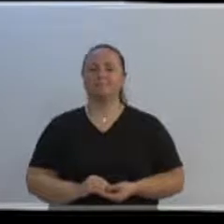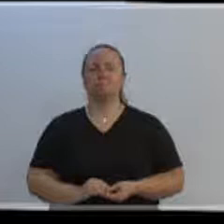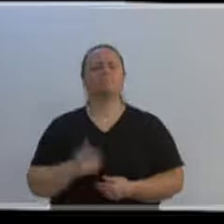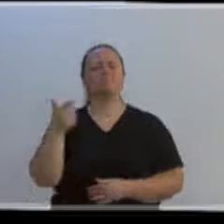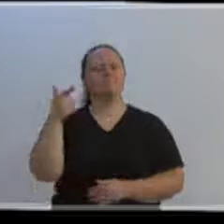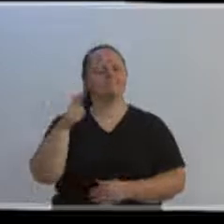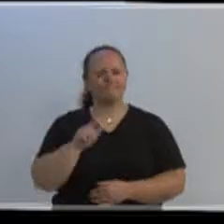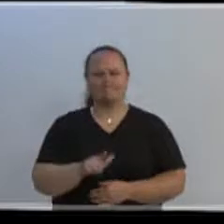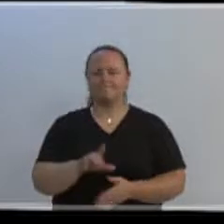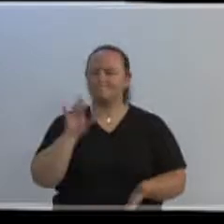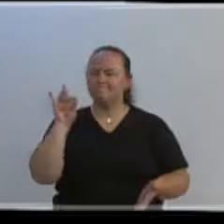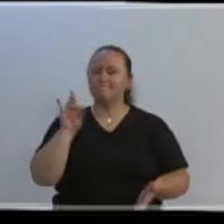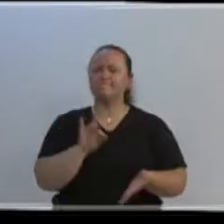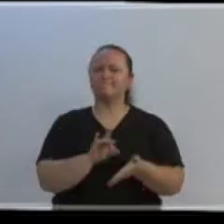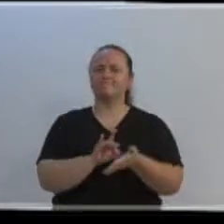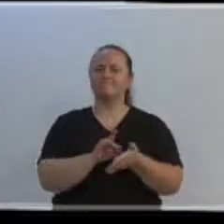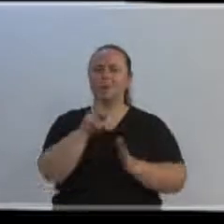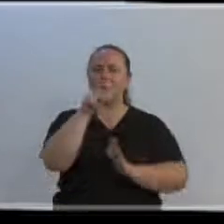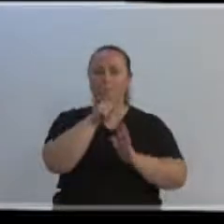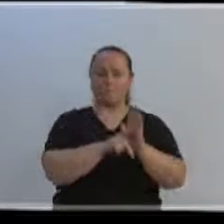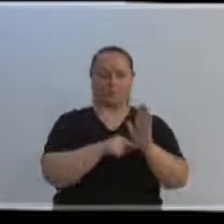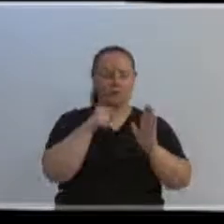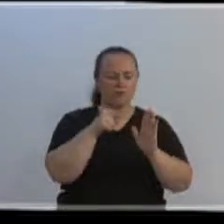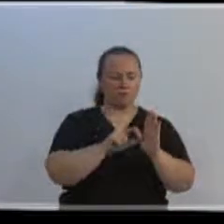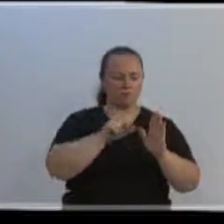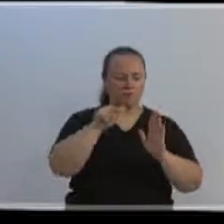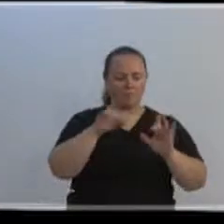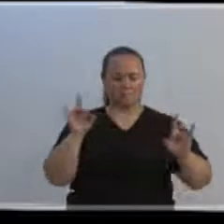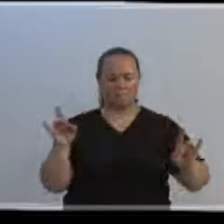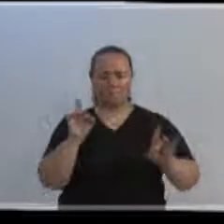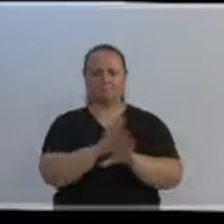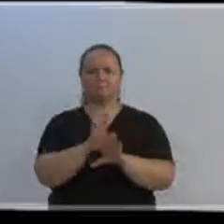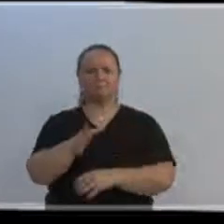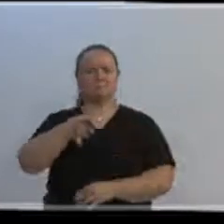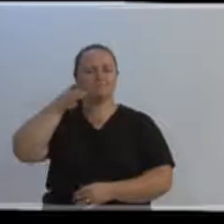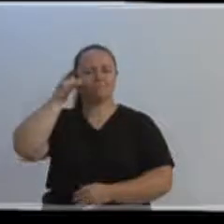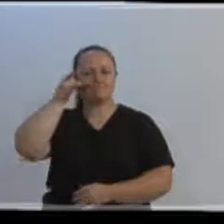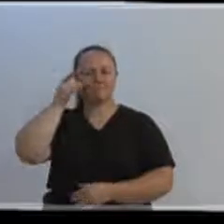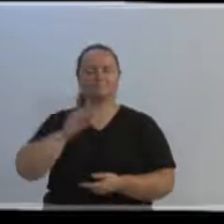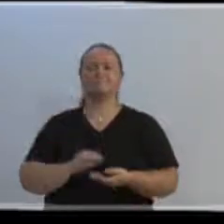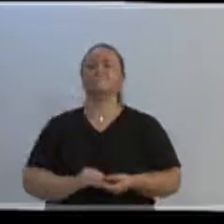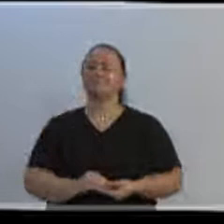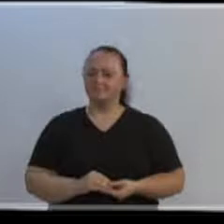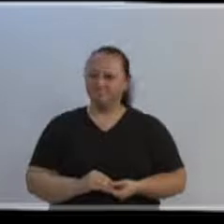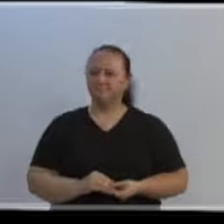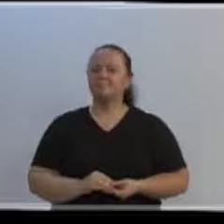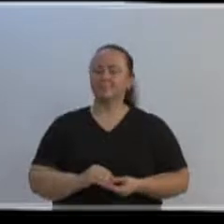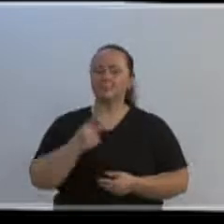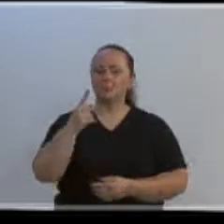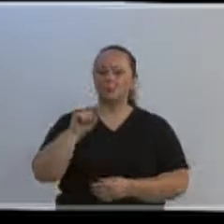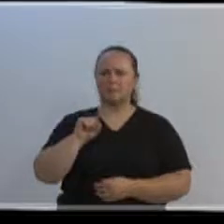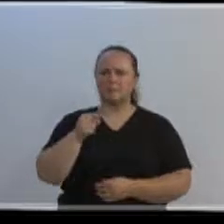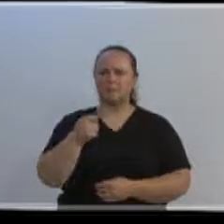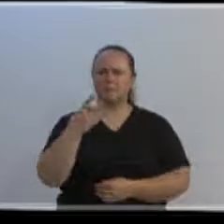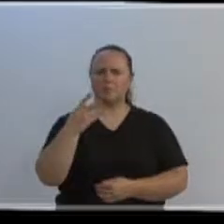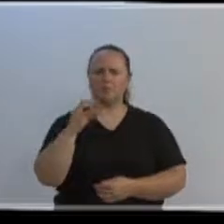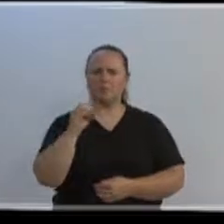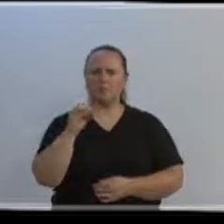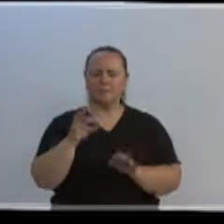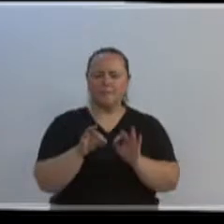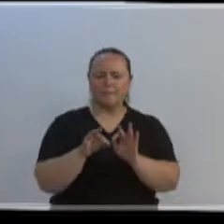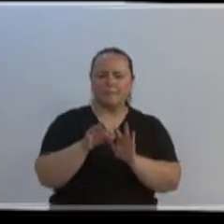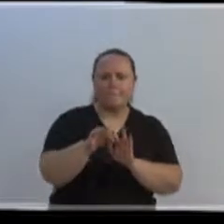sai da gaveta efetivamente com mais de dois mil e quatrocentos quilômetros 2.400 metros